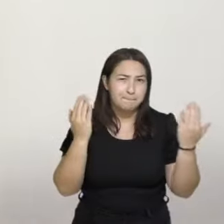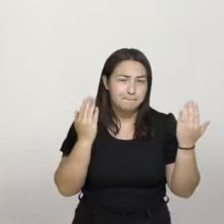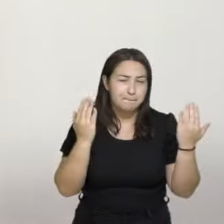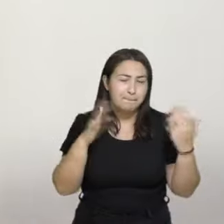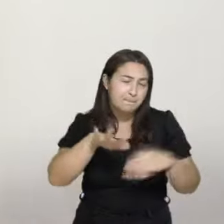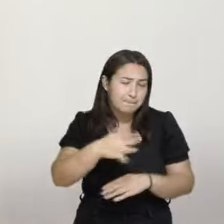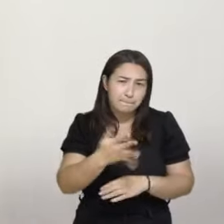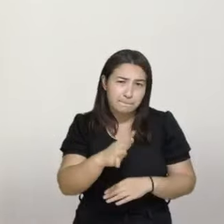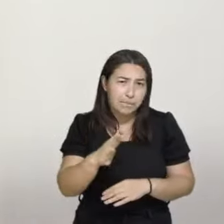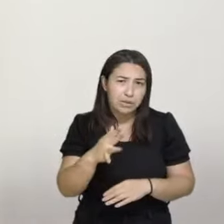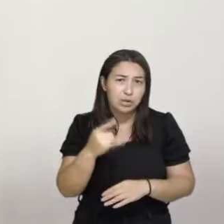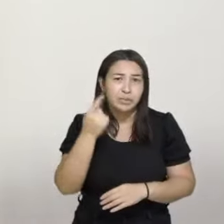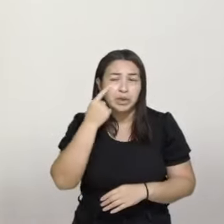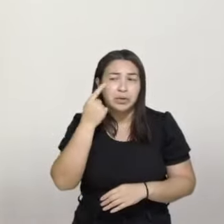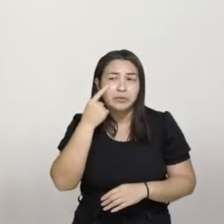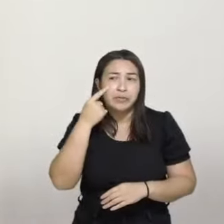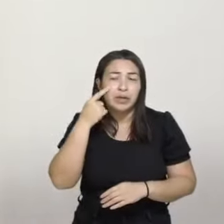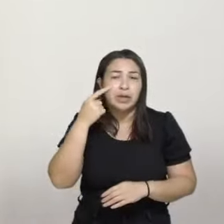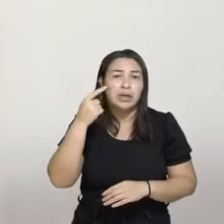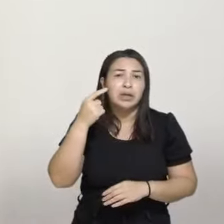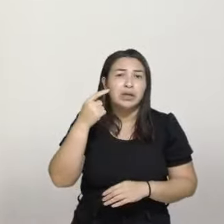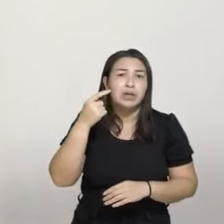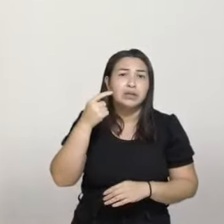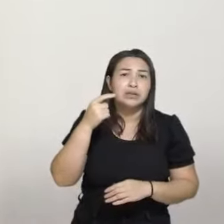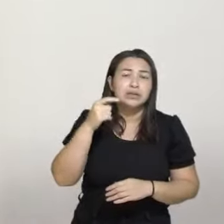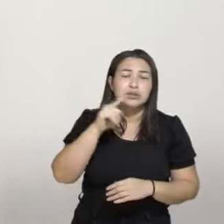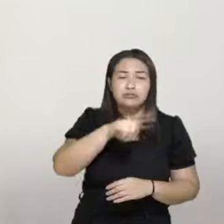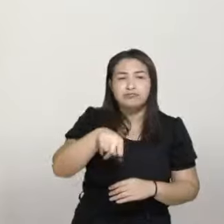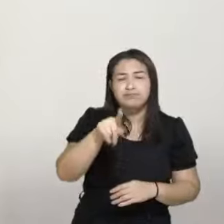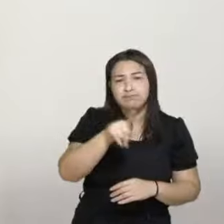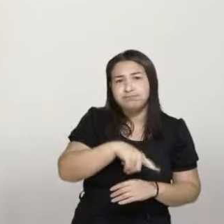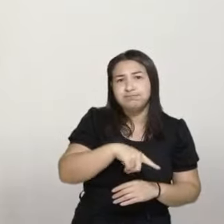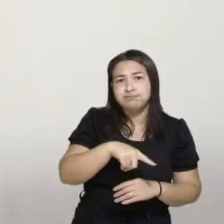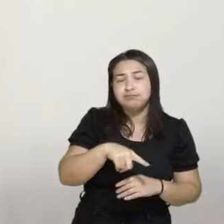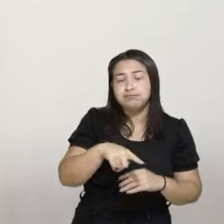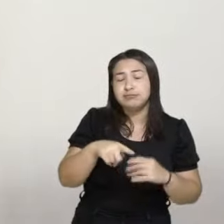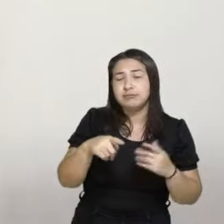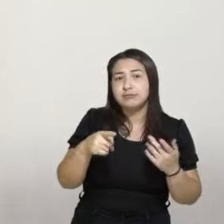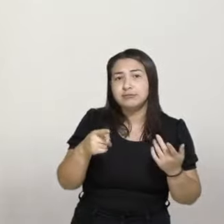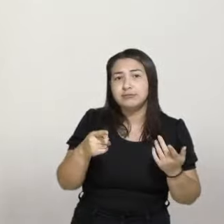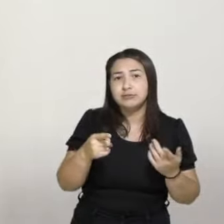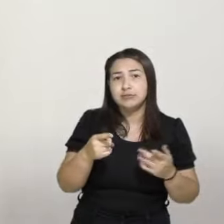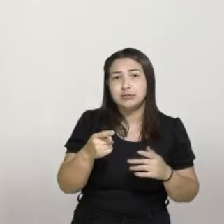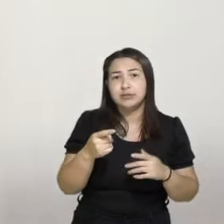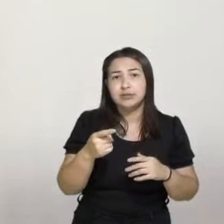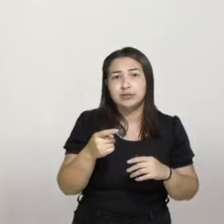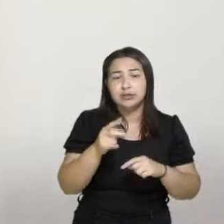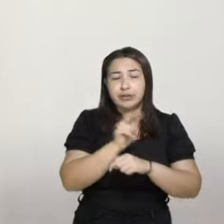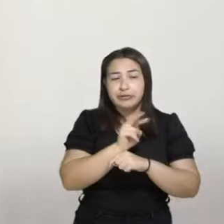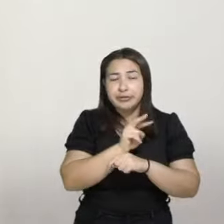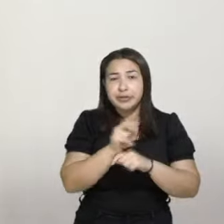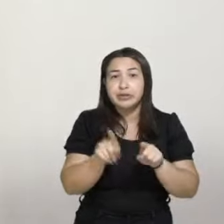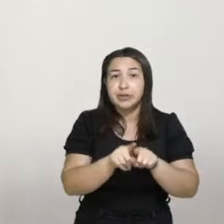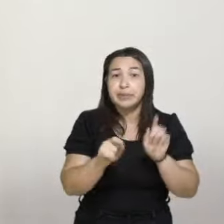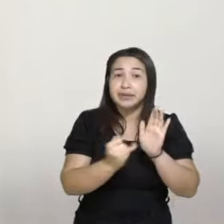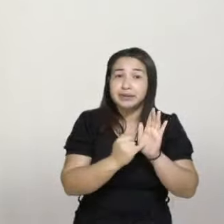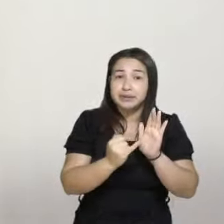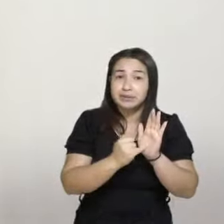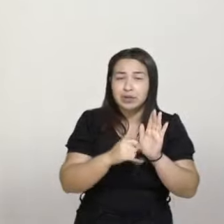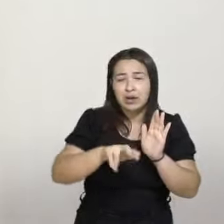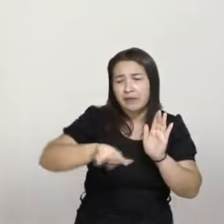de recusa de receita a partir das isenções fiscais e tributárias previstas para